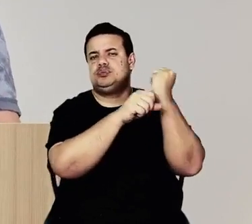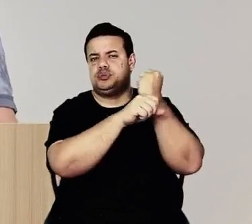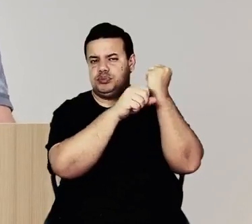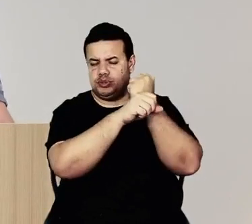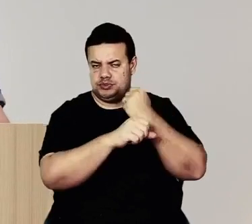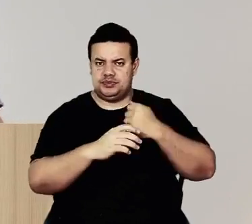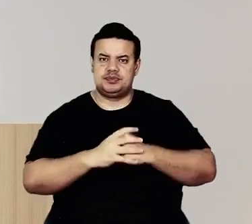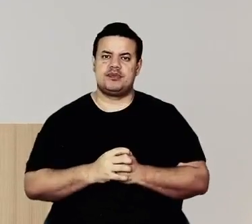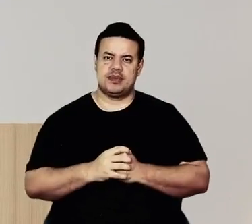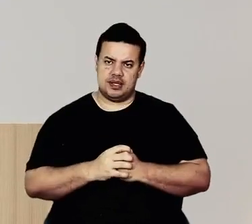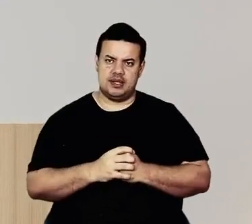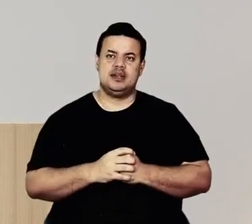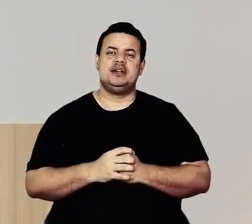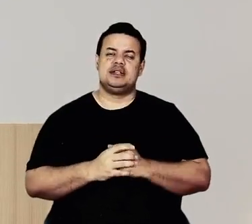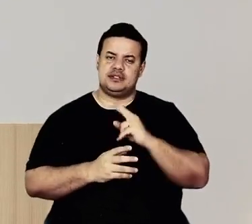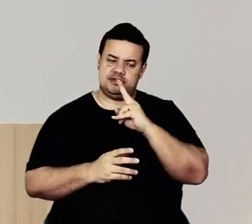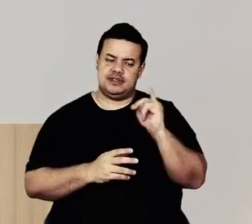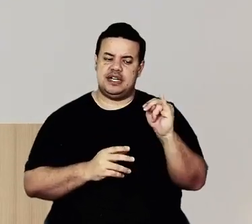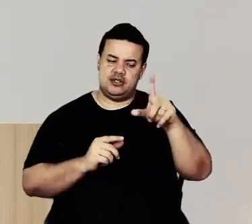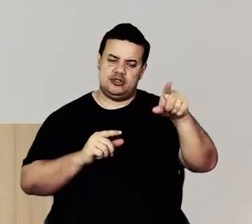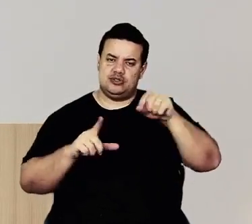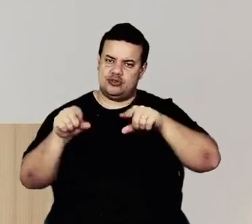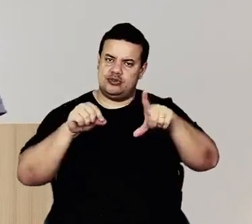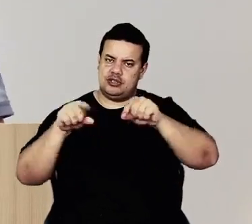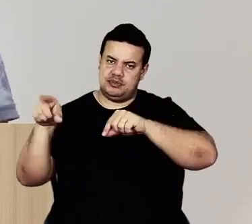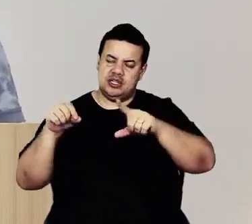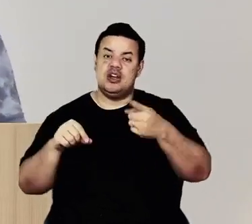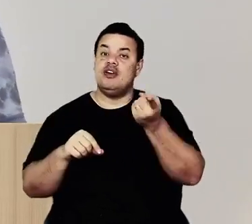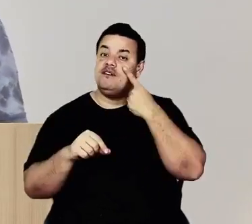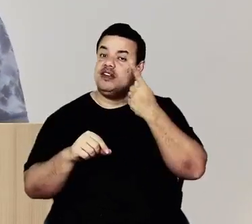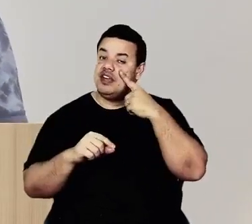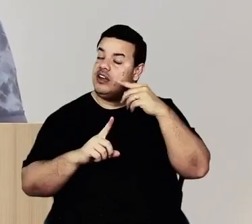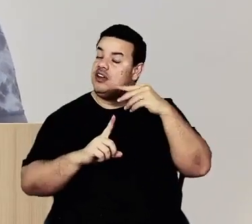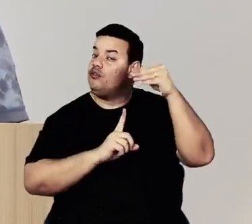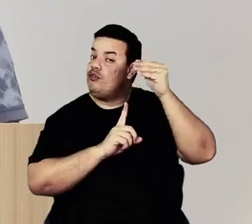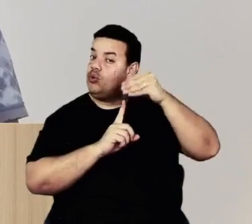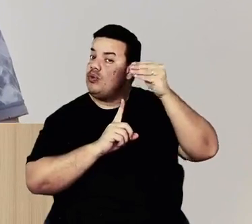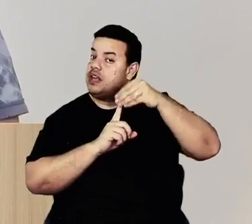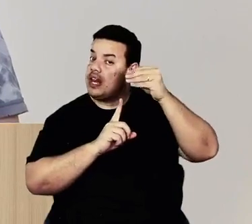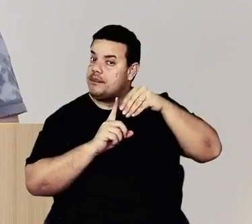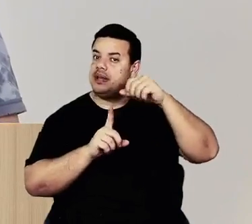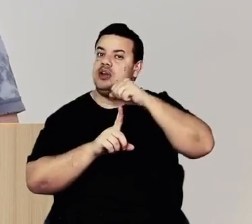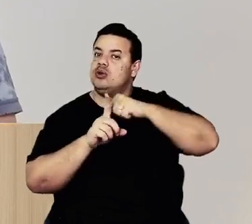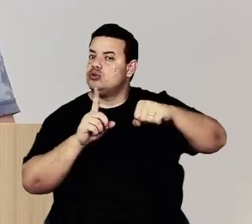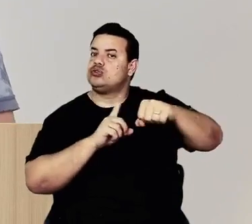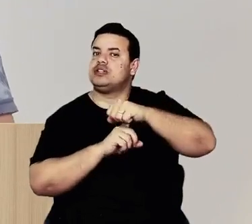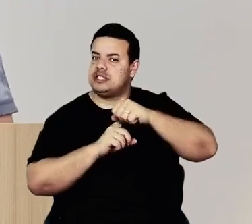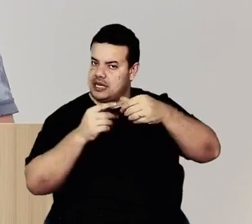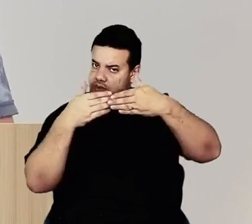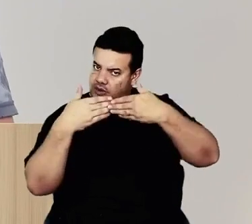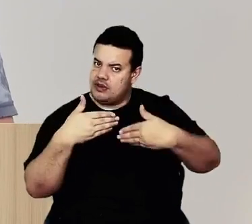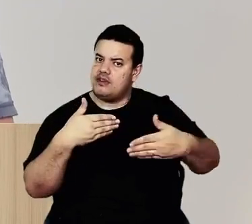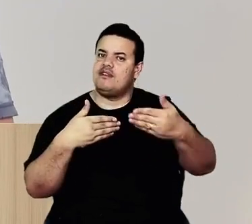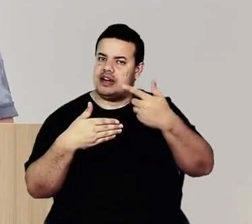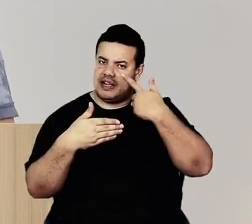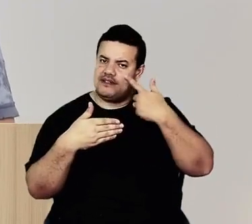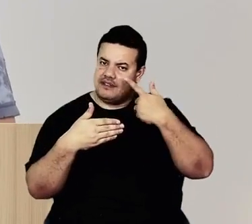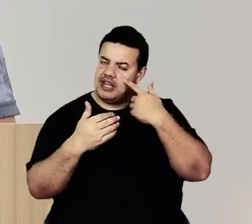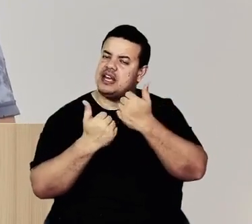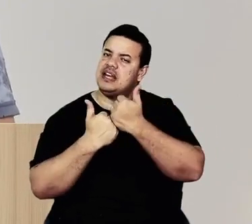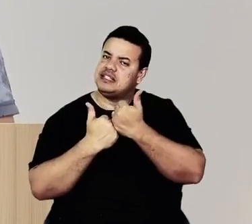chamamento público né com o critério de vulnerabilidade social e aí vai passar pela Assistência Social enfim todo